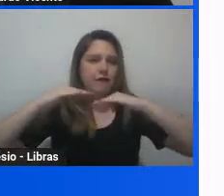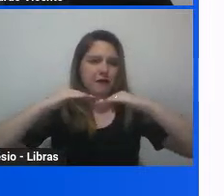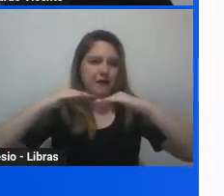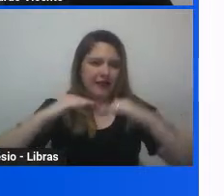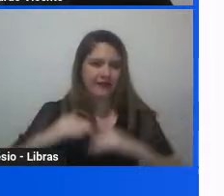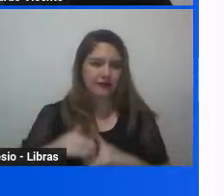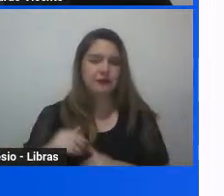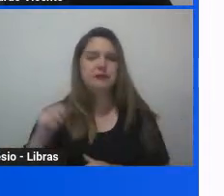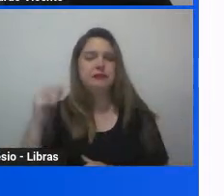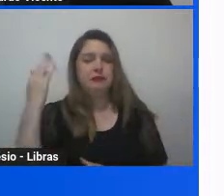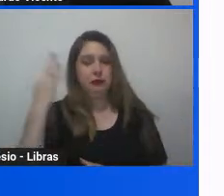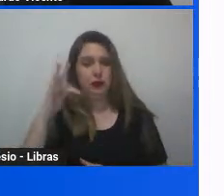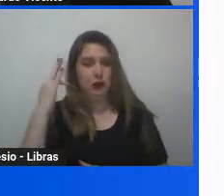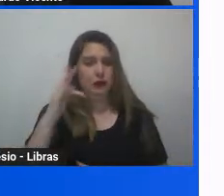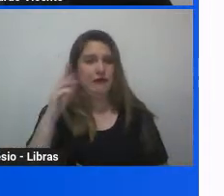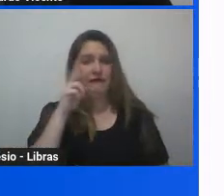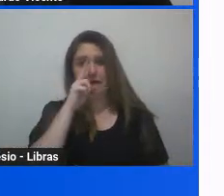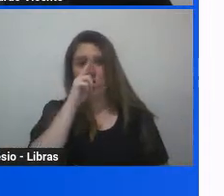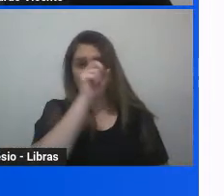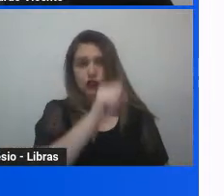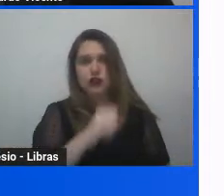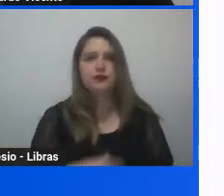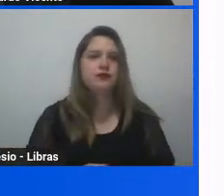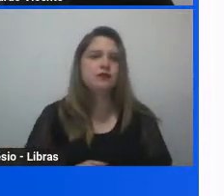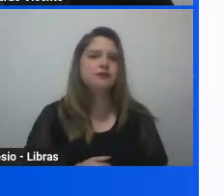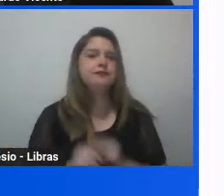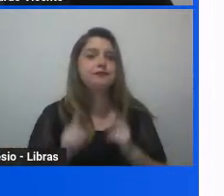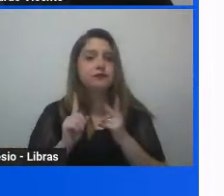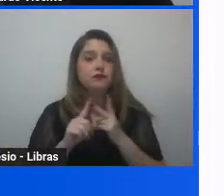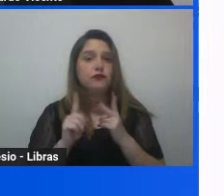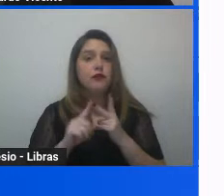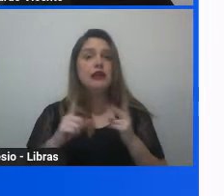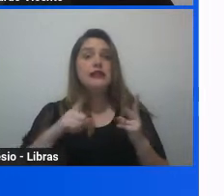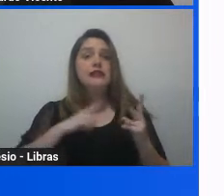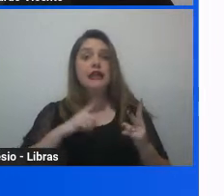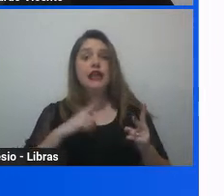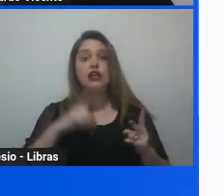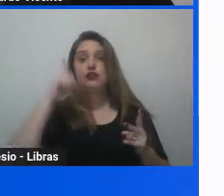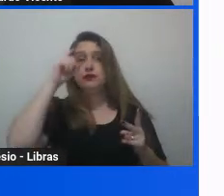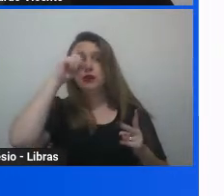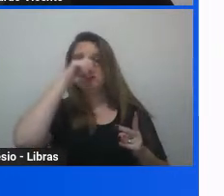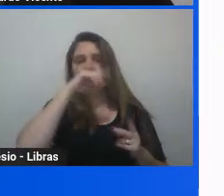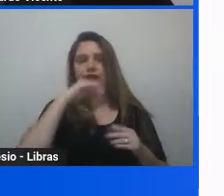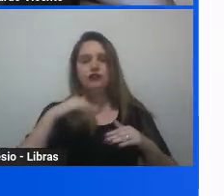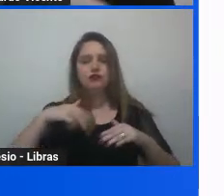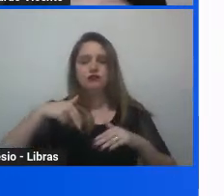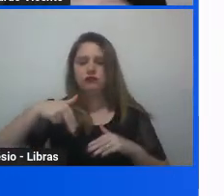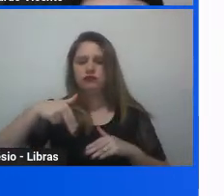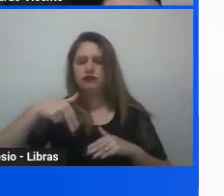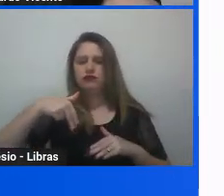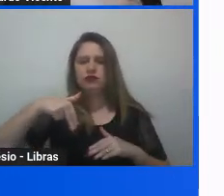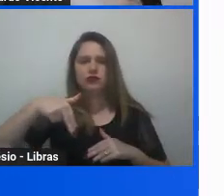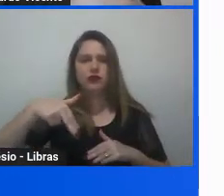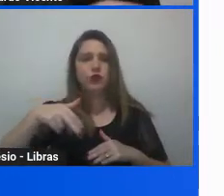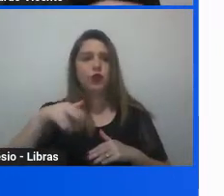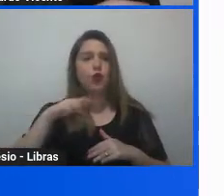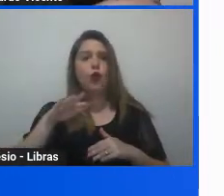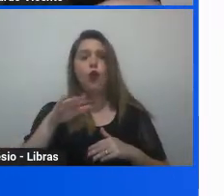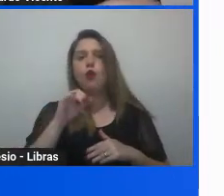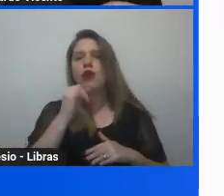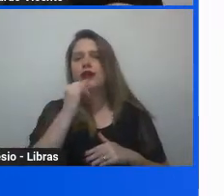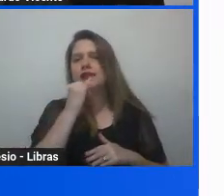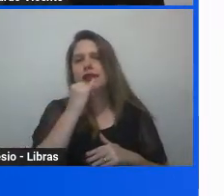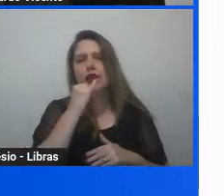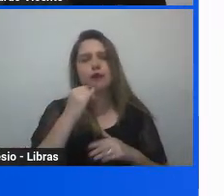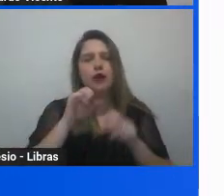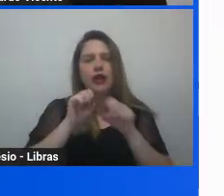ele tenta se movimentar. Tem dificuldade de executar os movimentos. Vamos supor que ele fraturou o